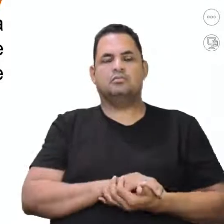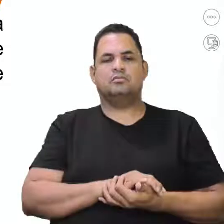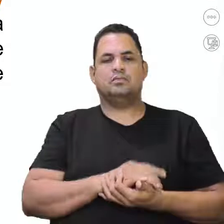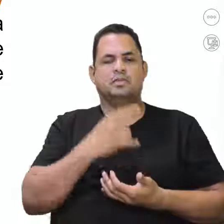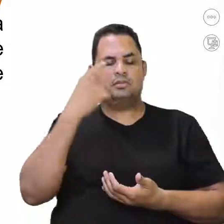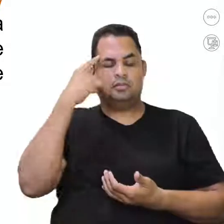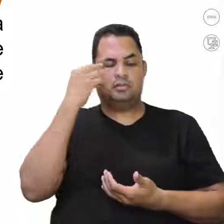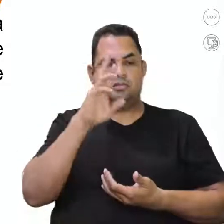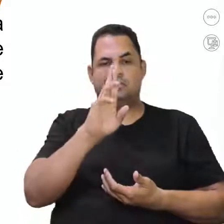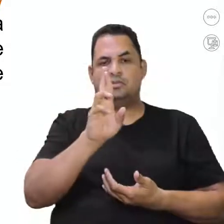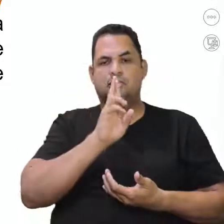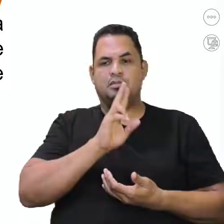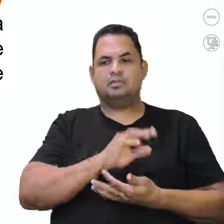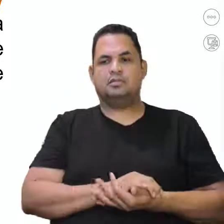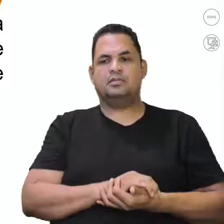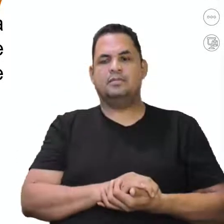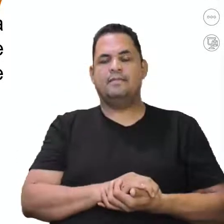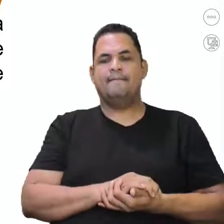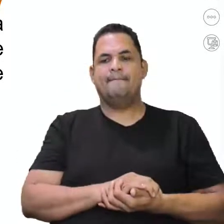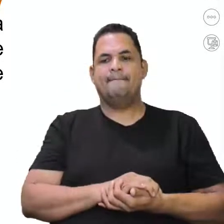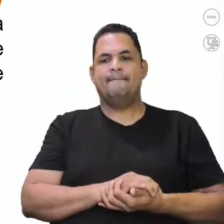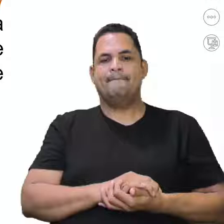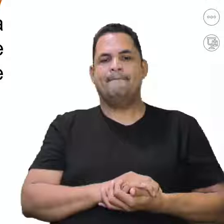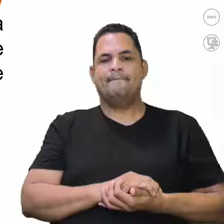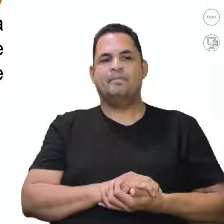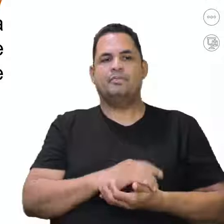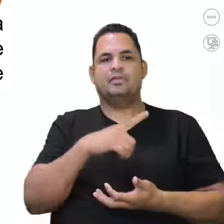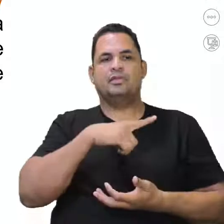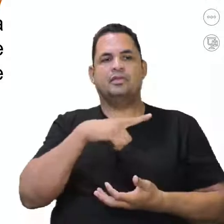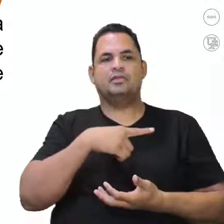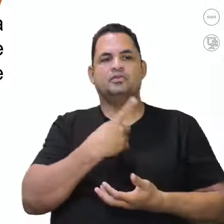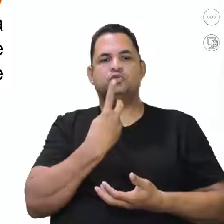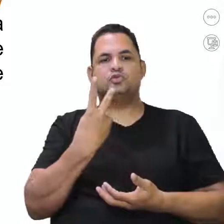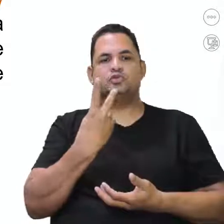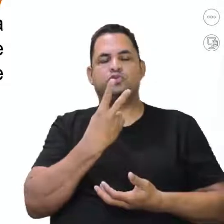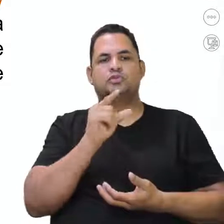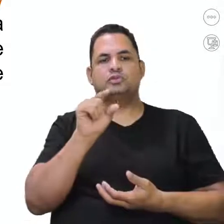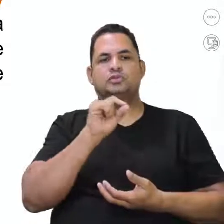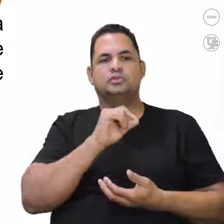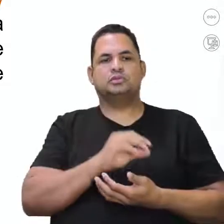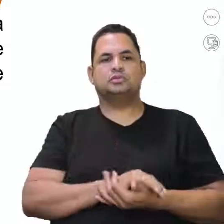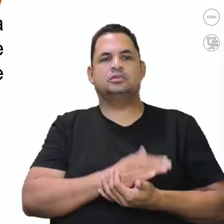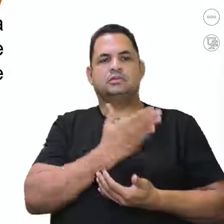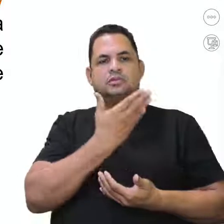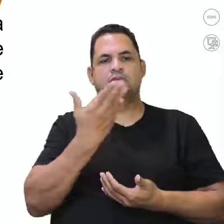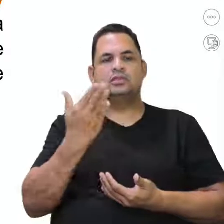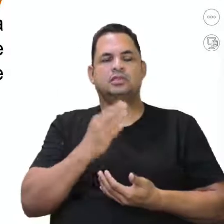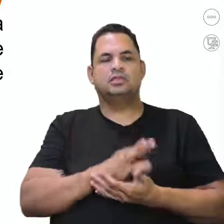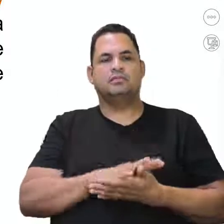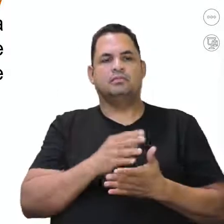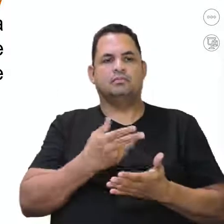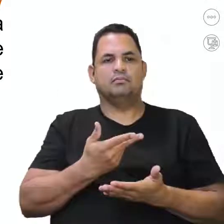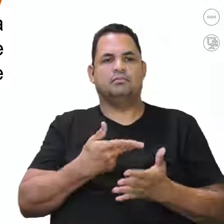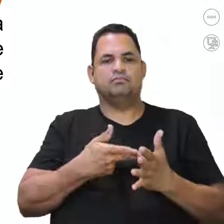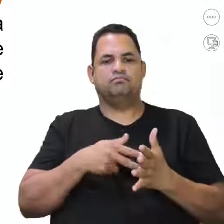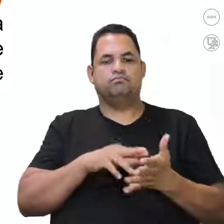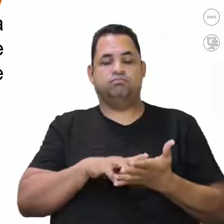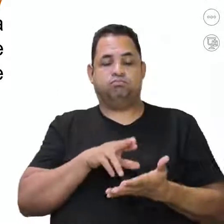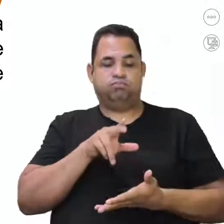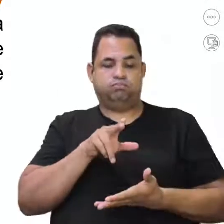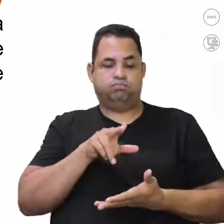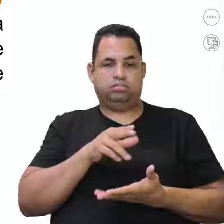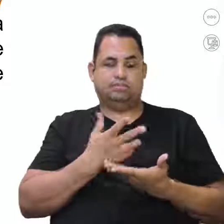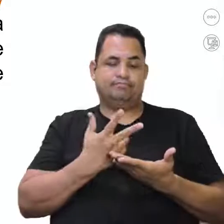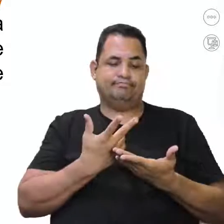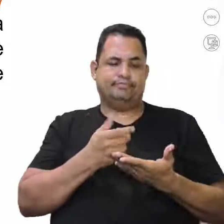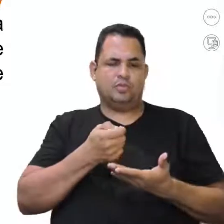pensando na sua resposta aí. Olha aí. Você tem essas duas opções primeiro, some e any, que significa praticamente a mesma